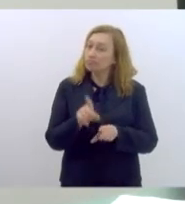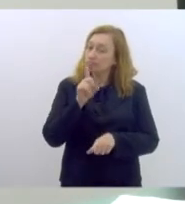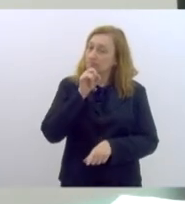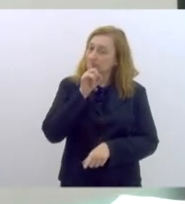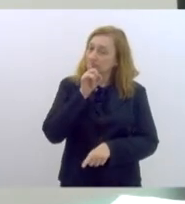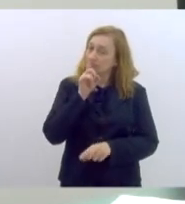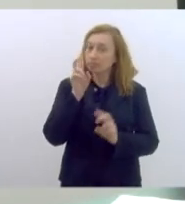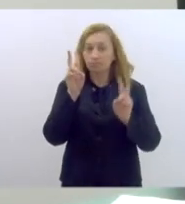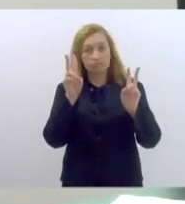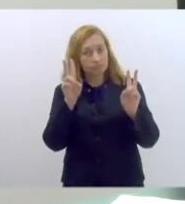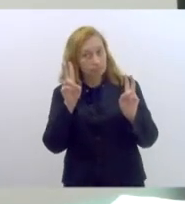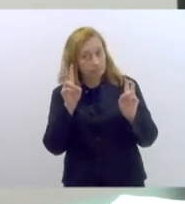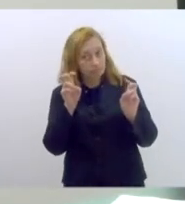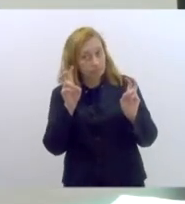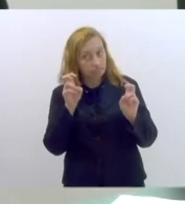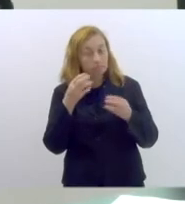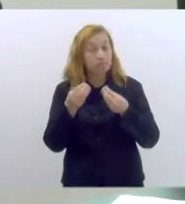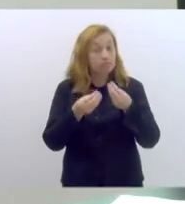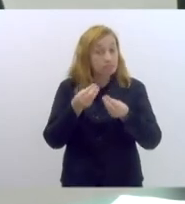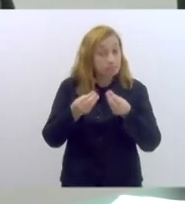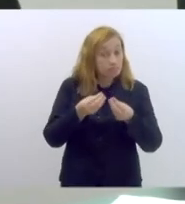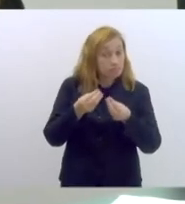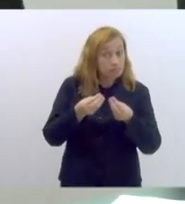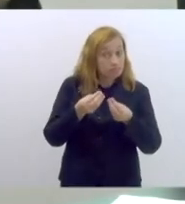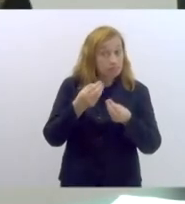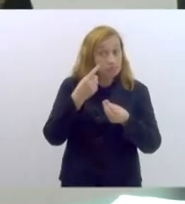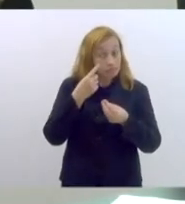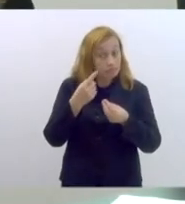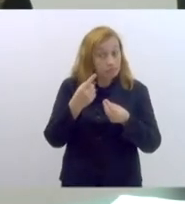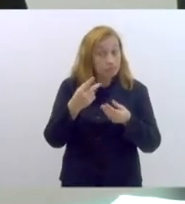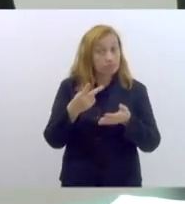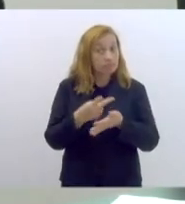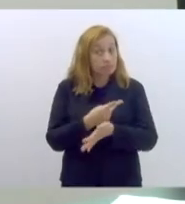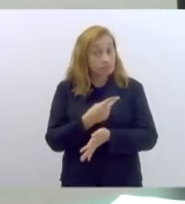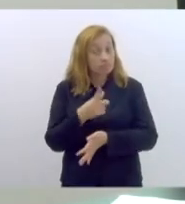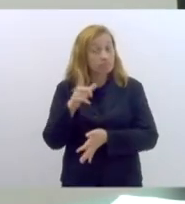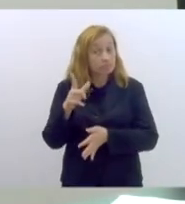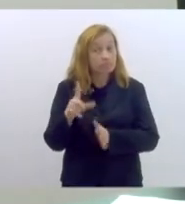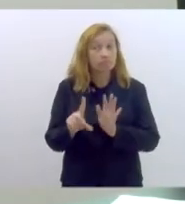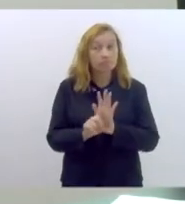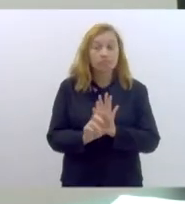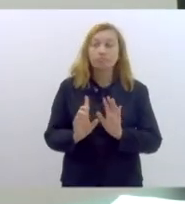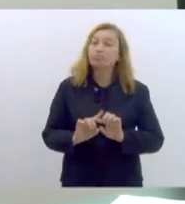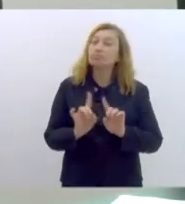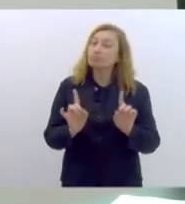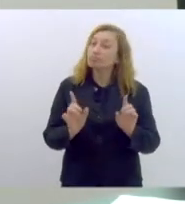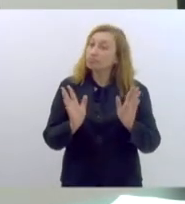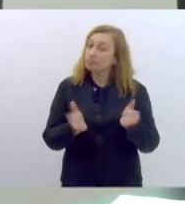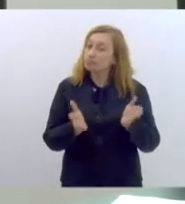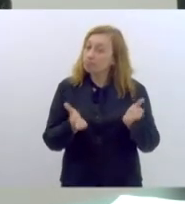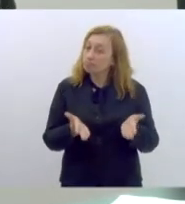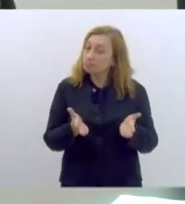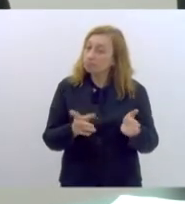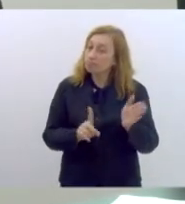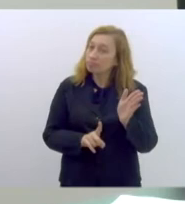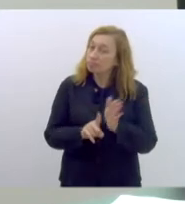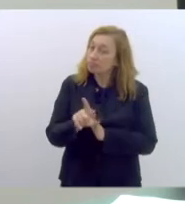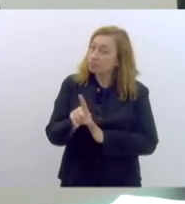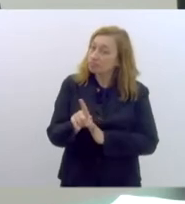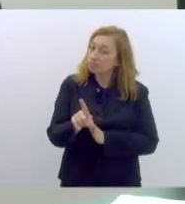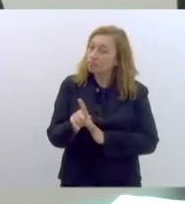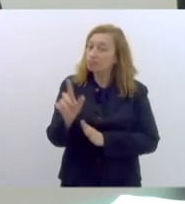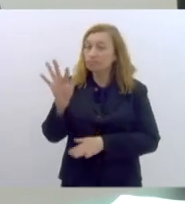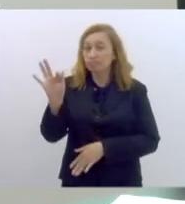sobre isso, porque eu queria ver como é que ia sair, né, nas legislações. Mas agora vai caber a pergunta